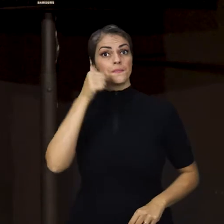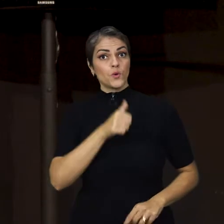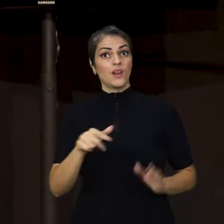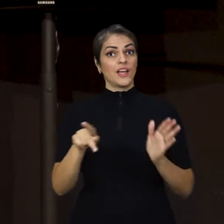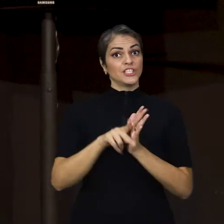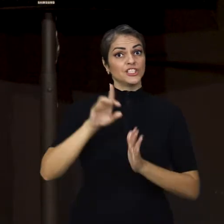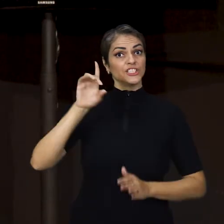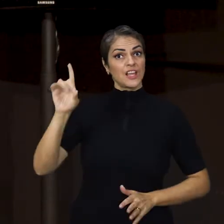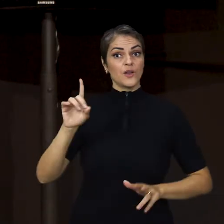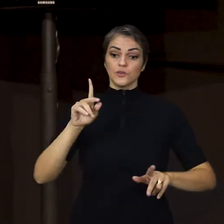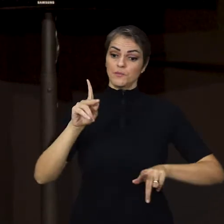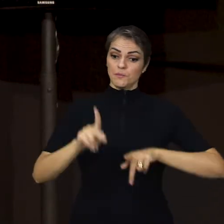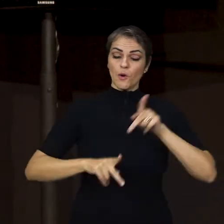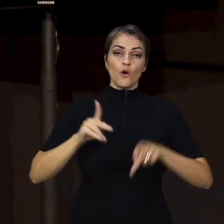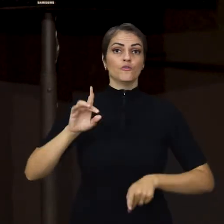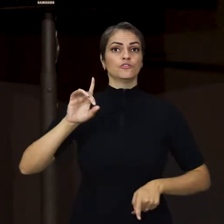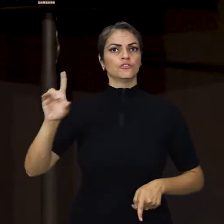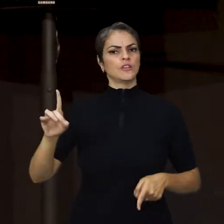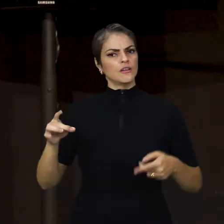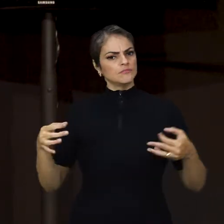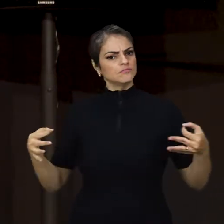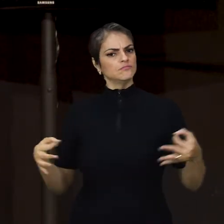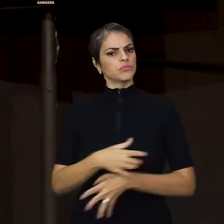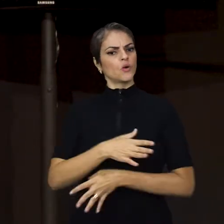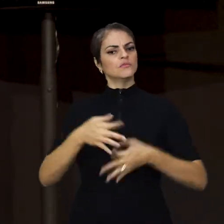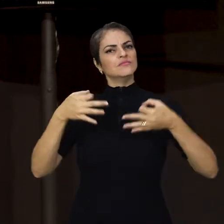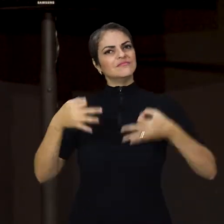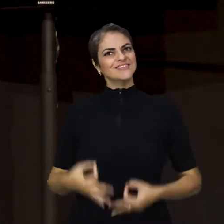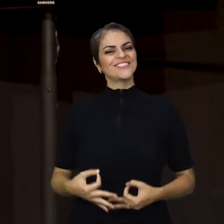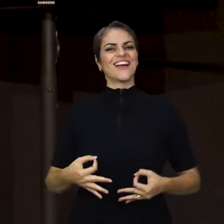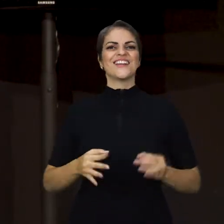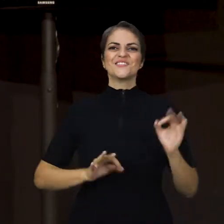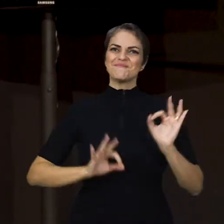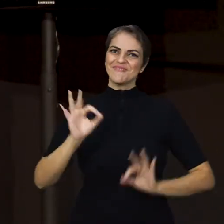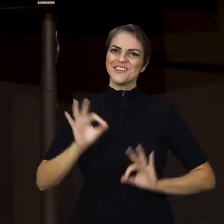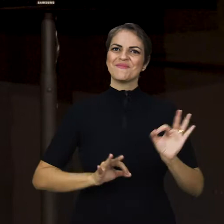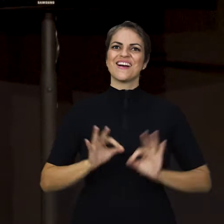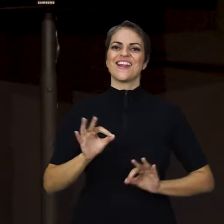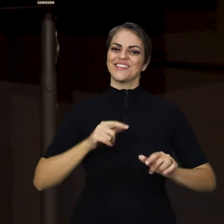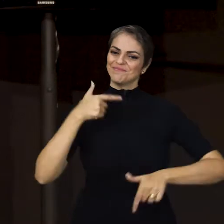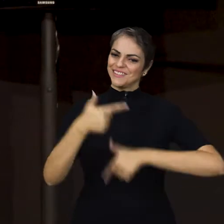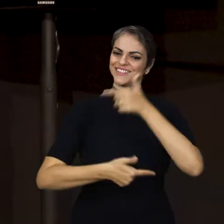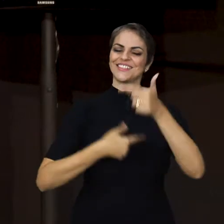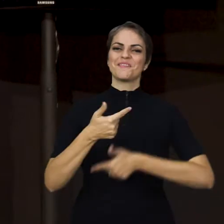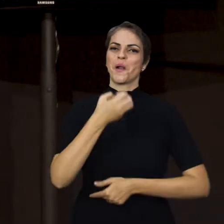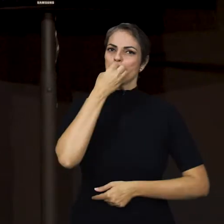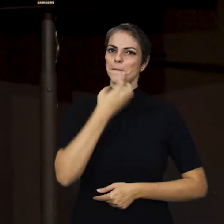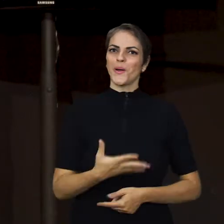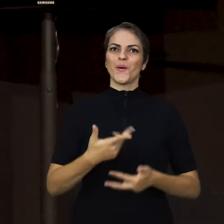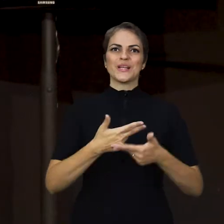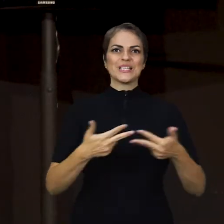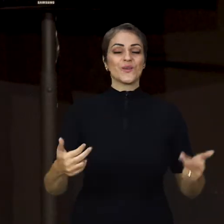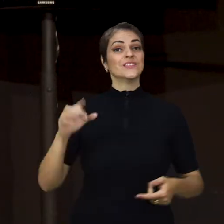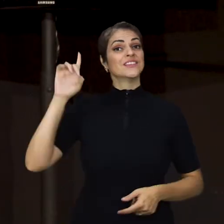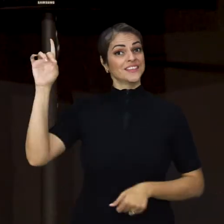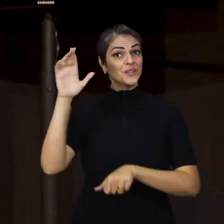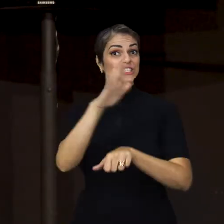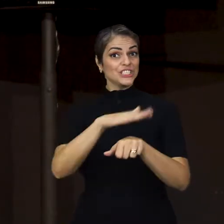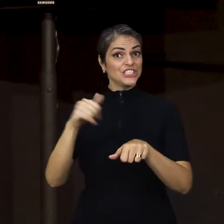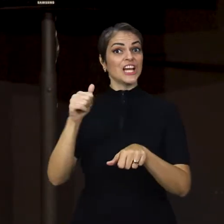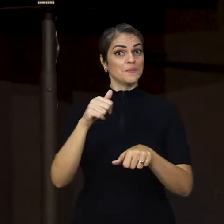de Deus se torne apto e plenamente preparado para as boas obras que Deus nos chama para realizar.